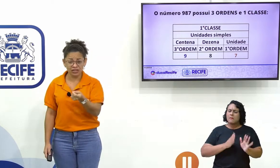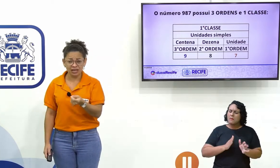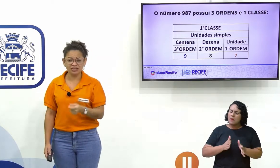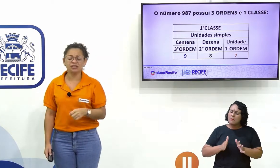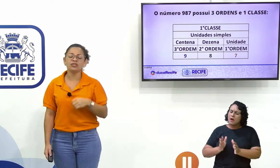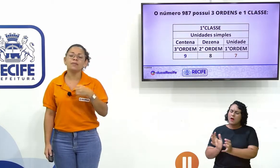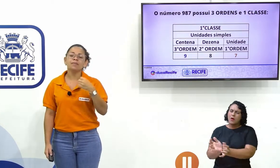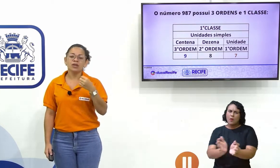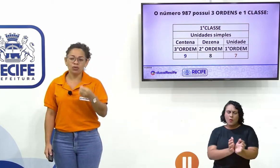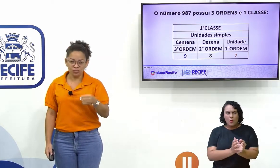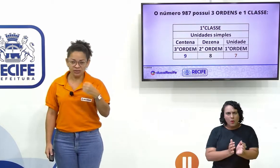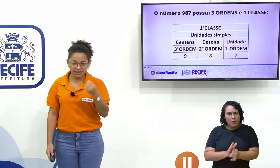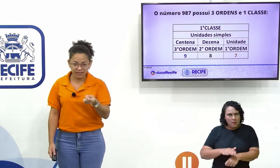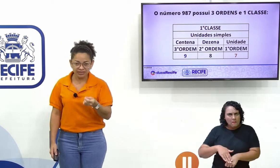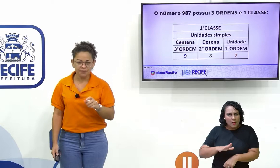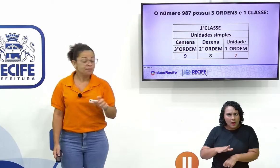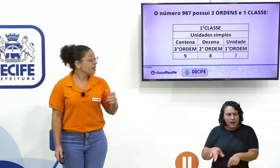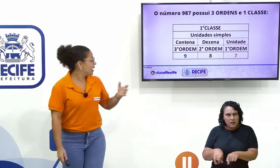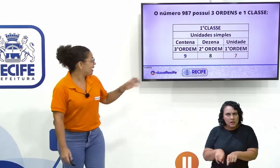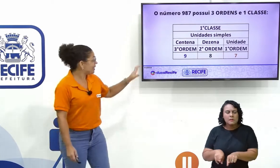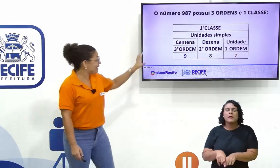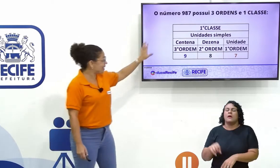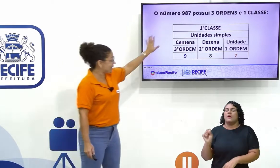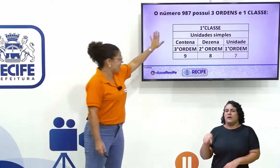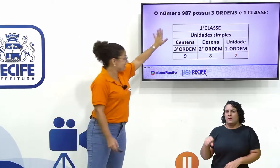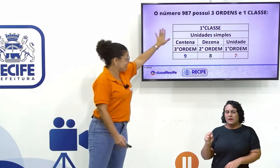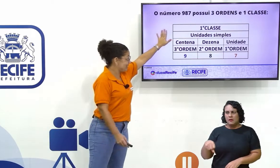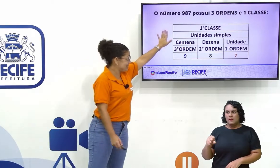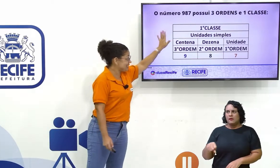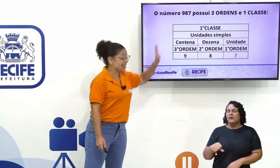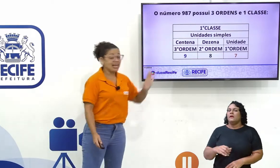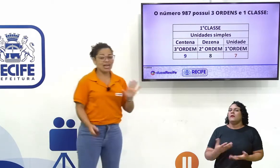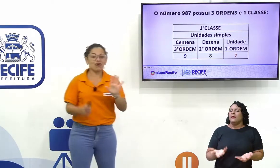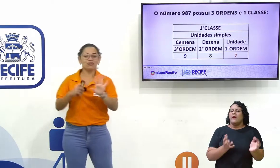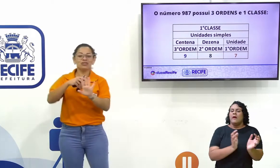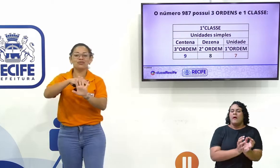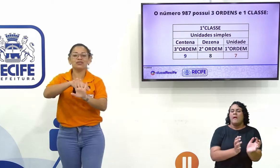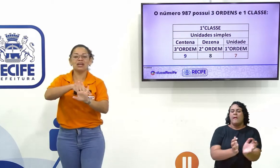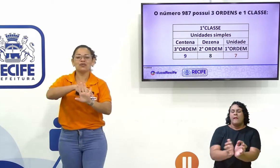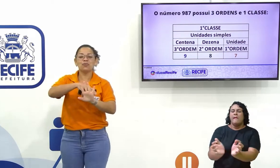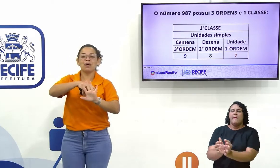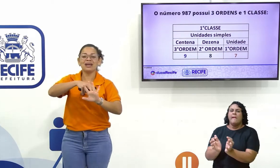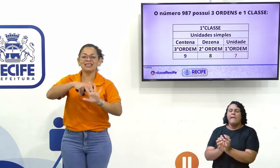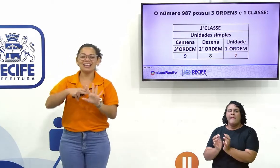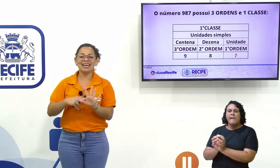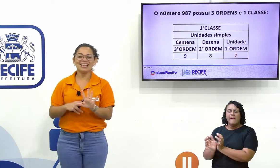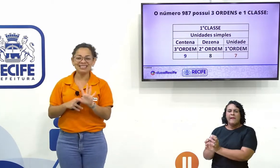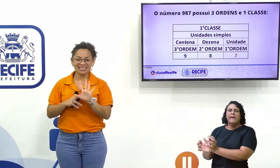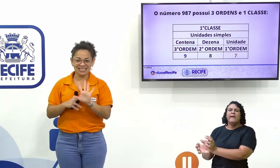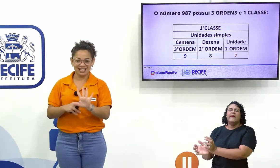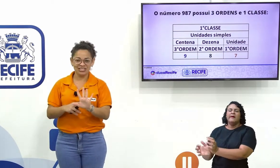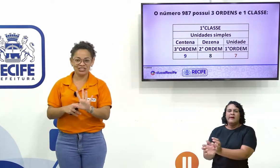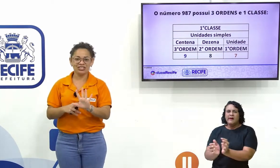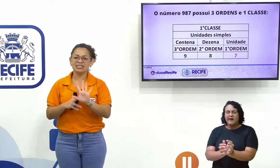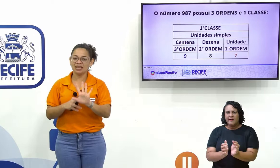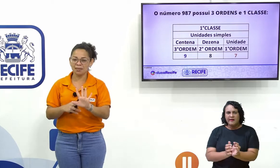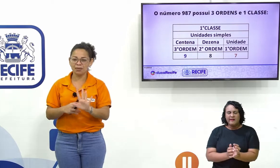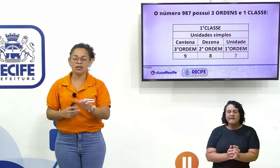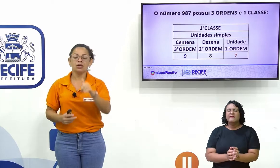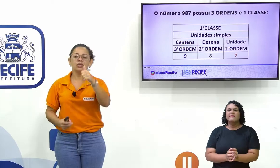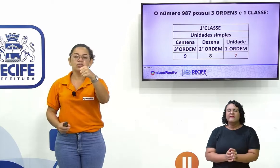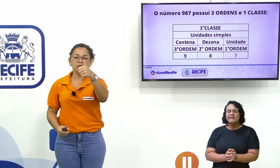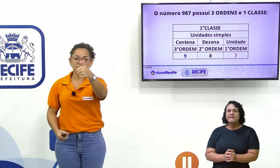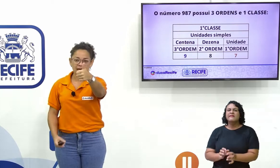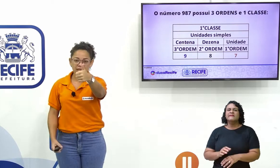mais classes? Com certeza. Cada classe dessa é como se fosse agrupada em 3,